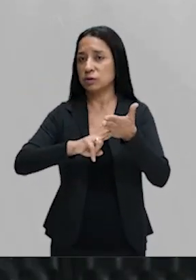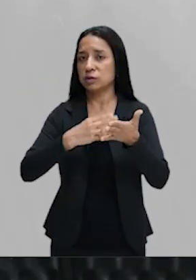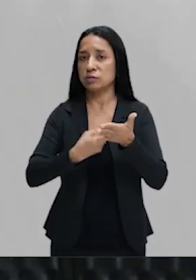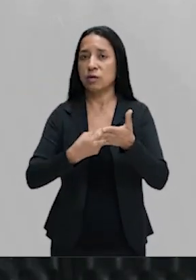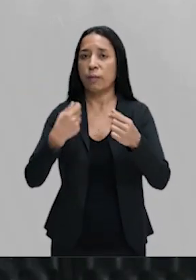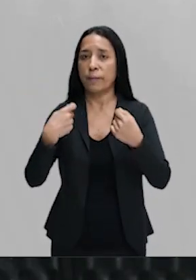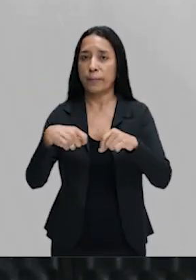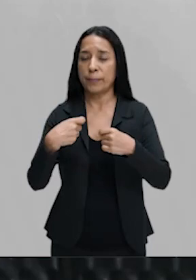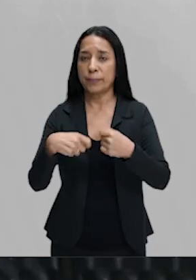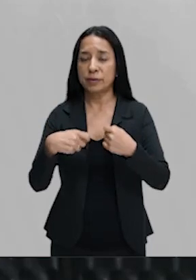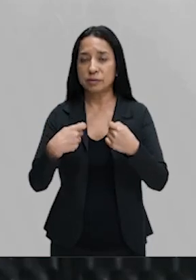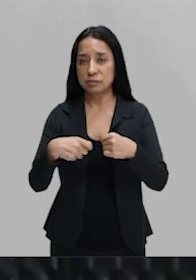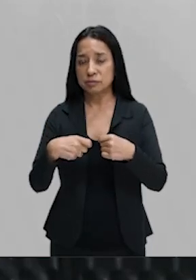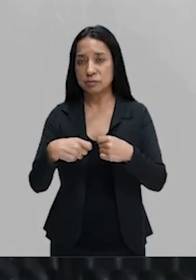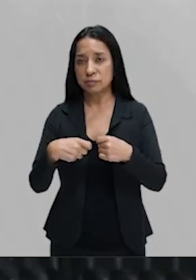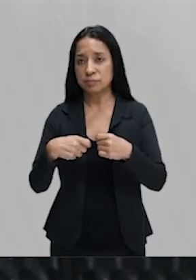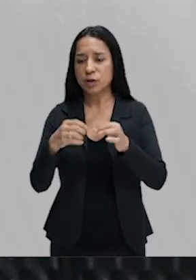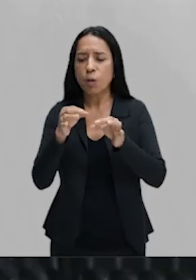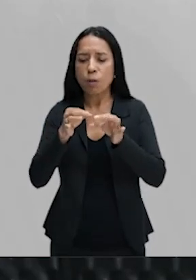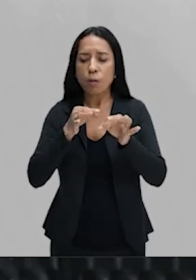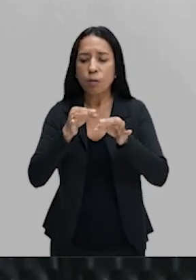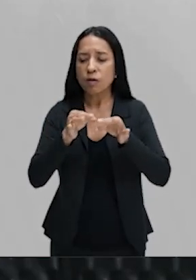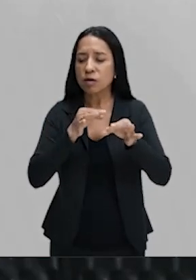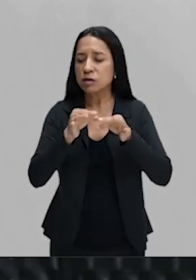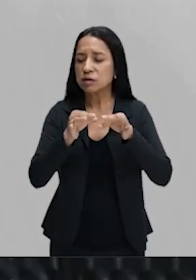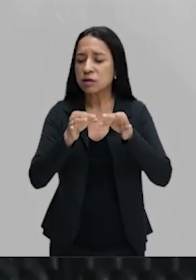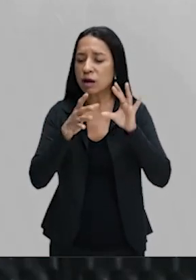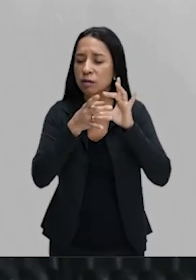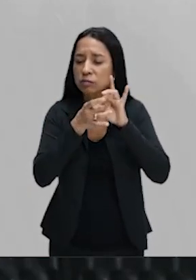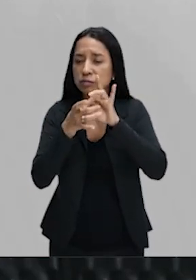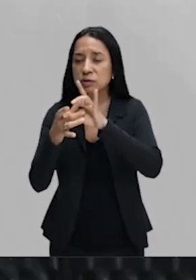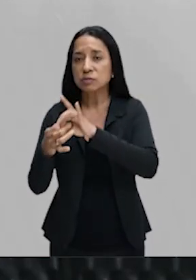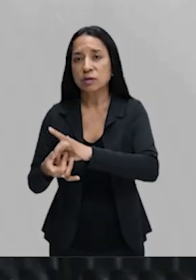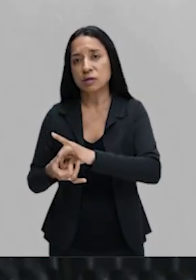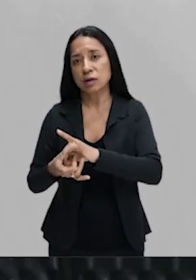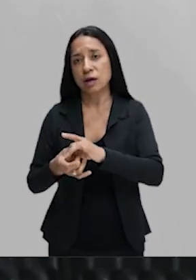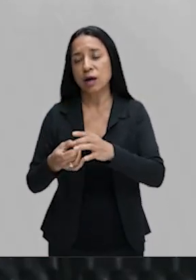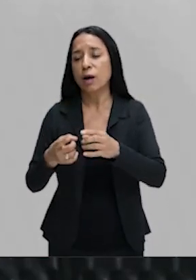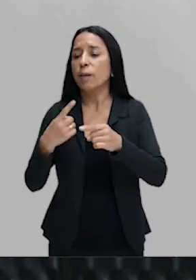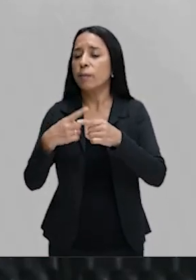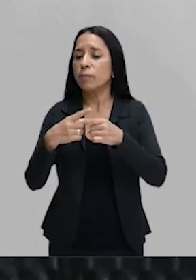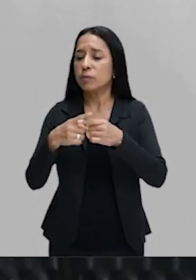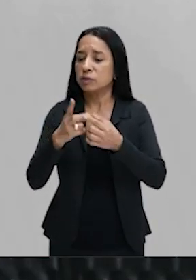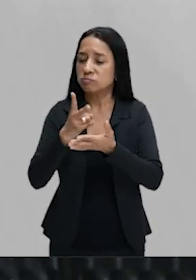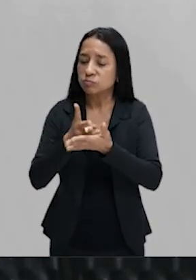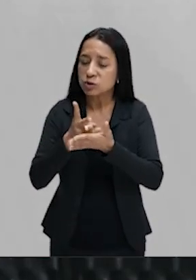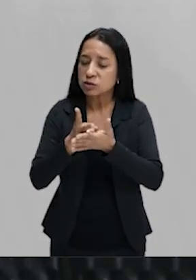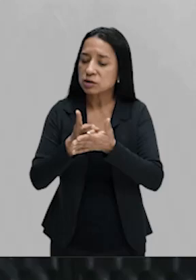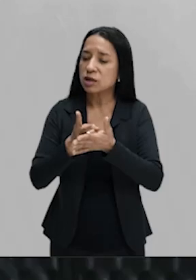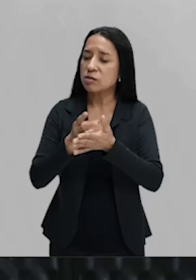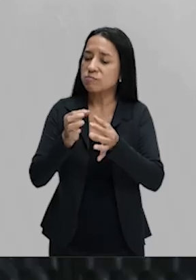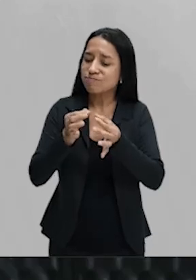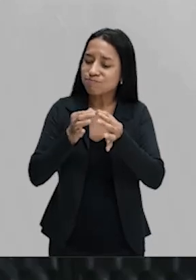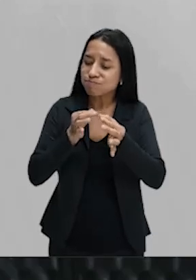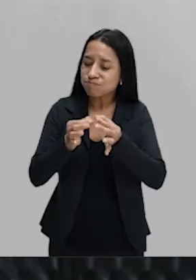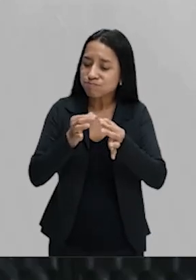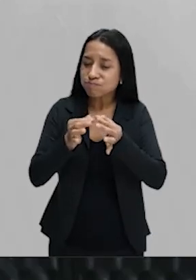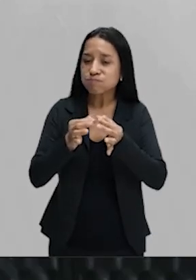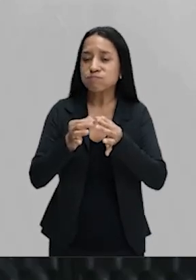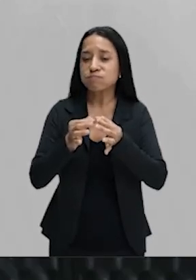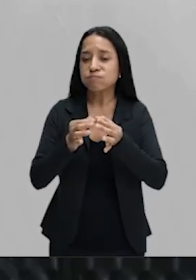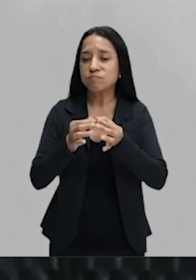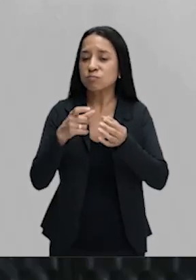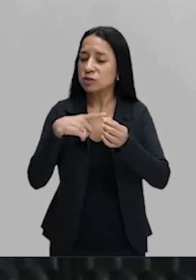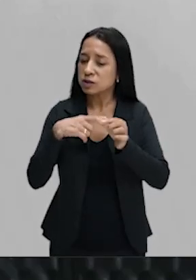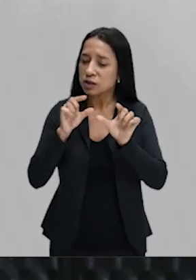você precisa arrumar, contextualizar, porque nem sempre traduzir ao pé da letra te dá uma